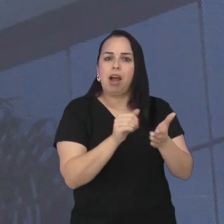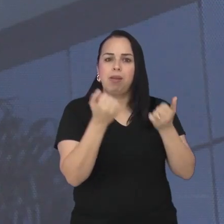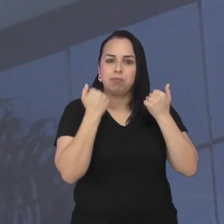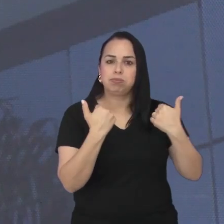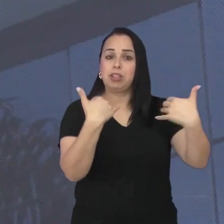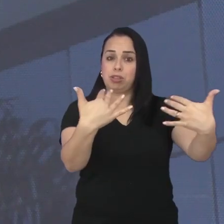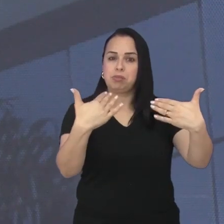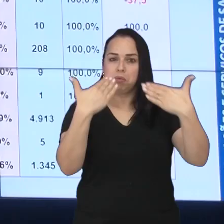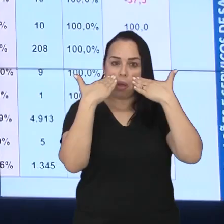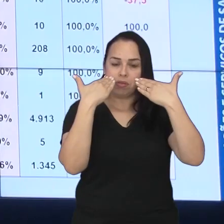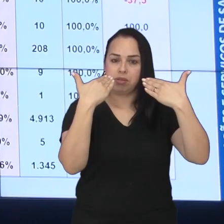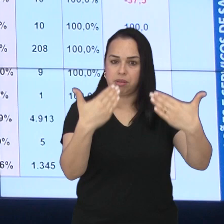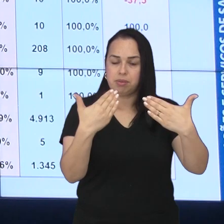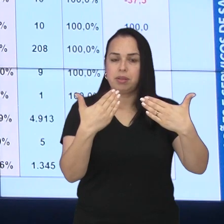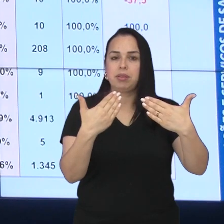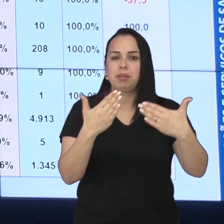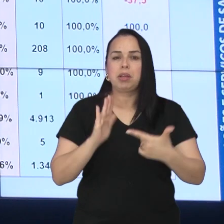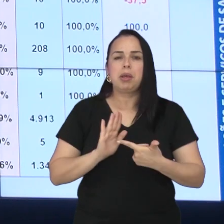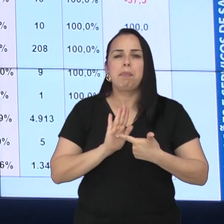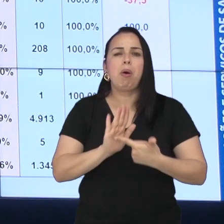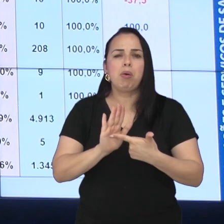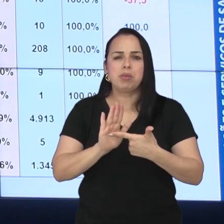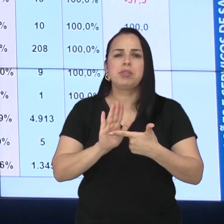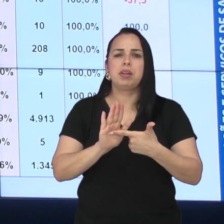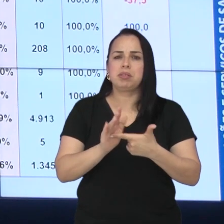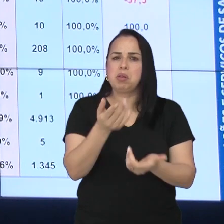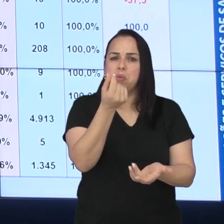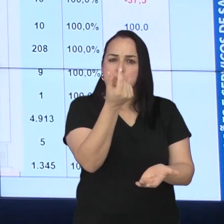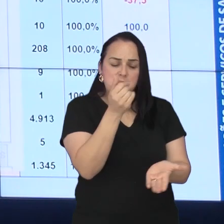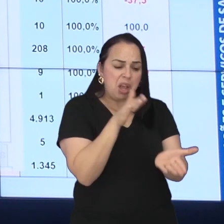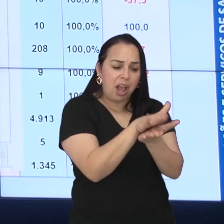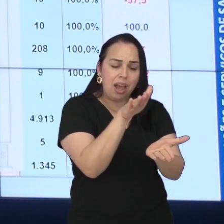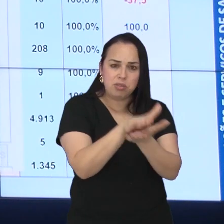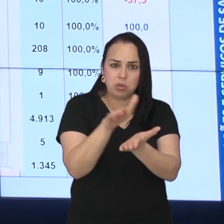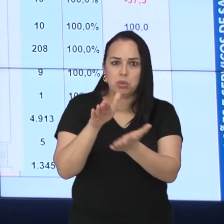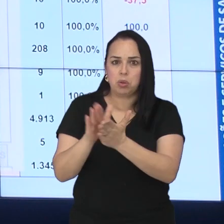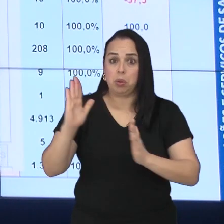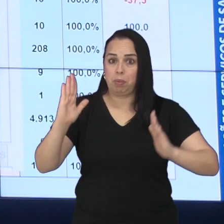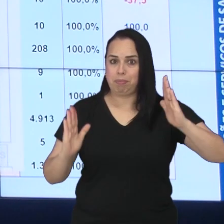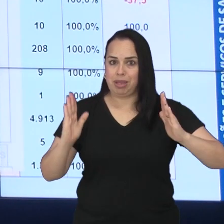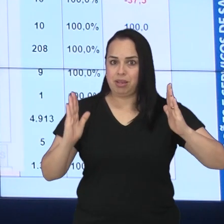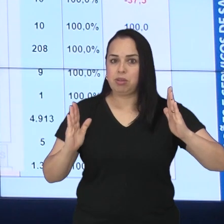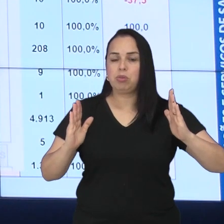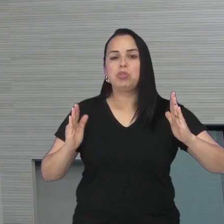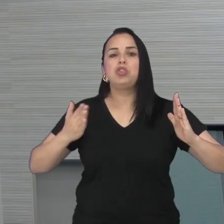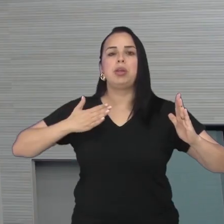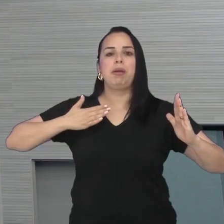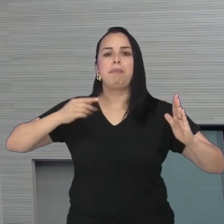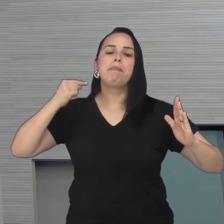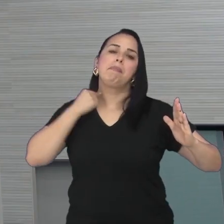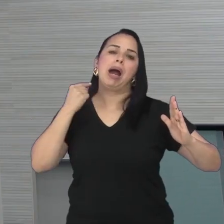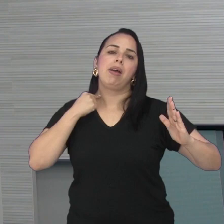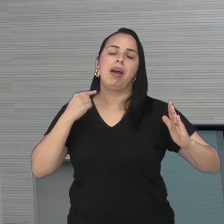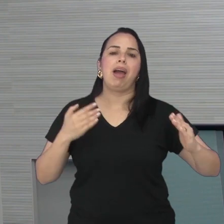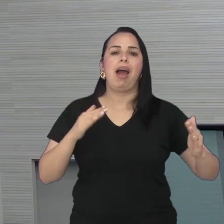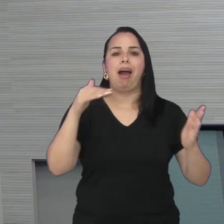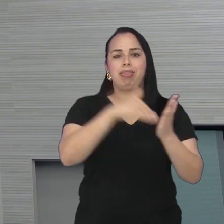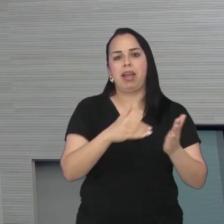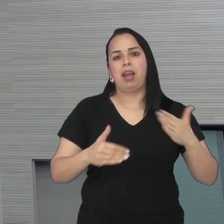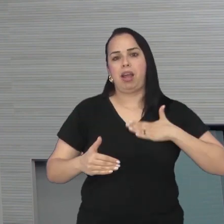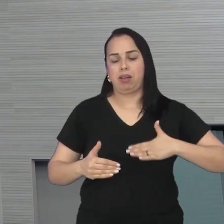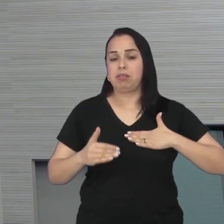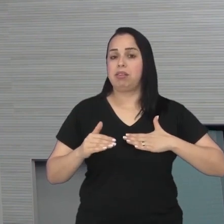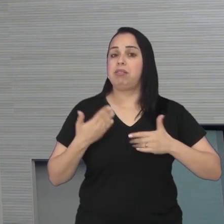de prestação de contas do segundo quadrimestre de 2023 da Secretaria de Saúde do município. Na ocasião, foram